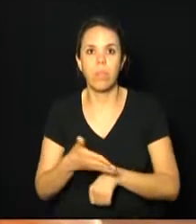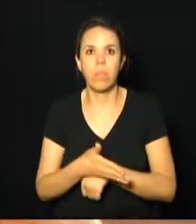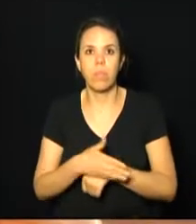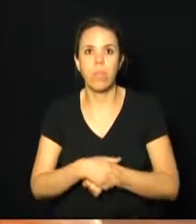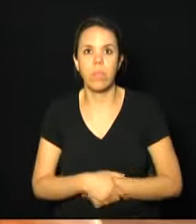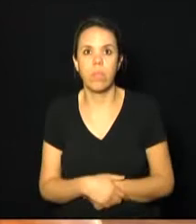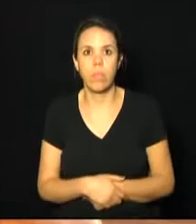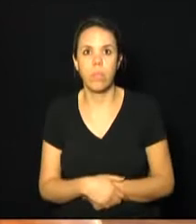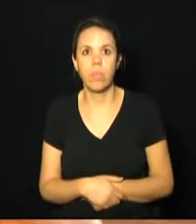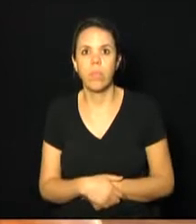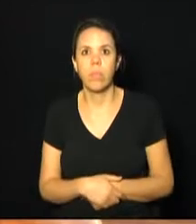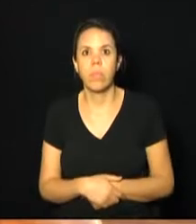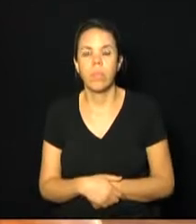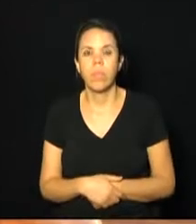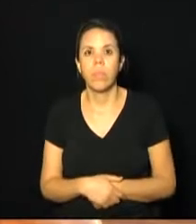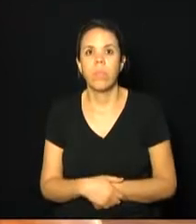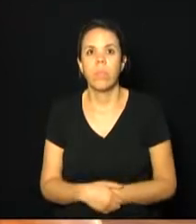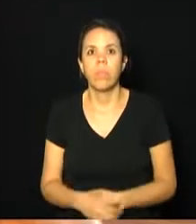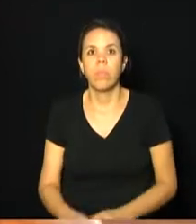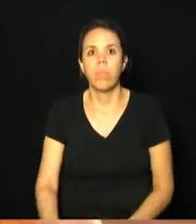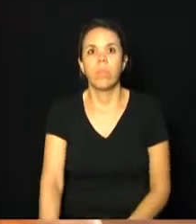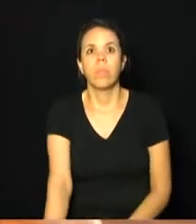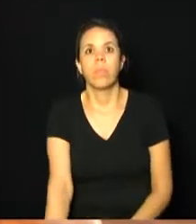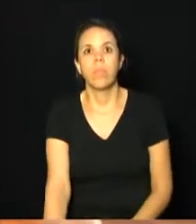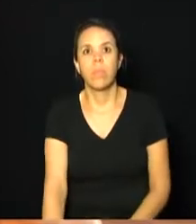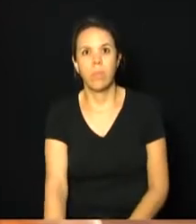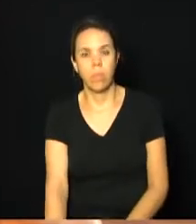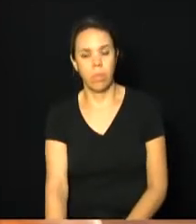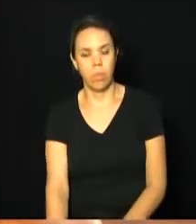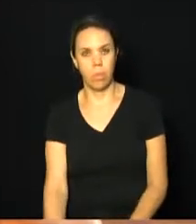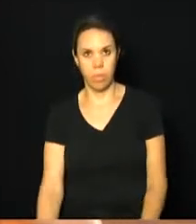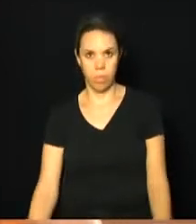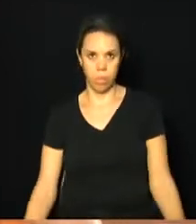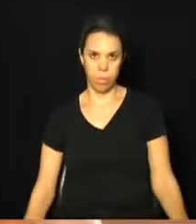coisa, pode? Elas vão lá.